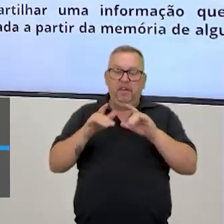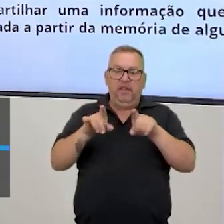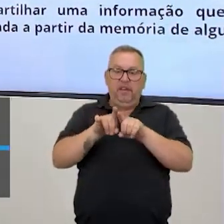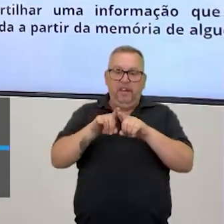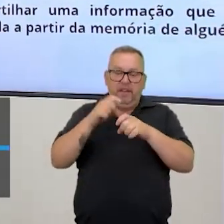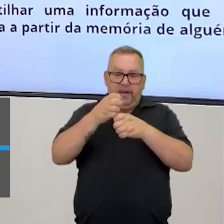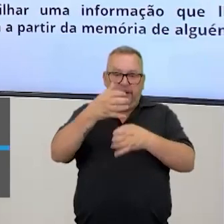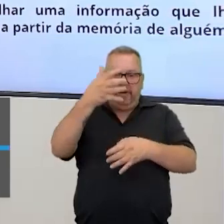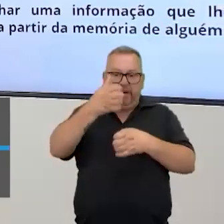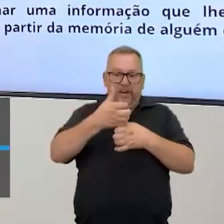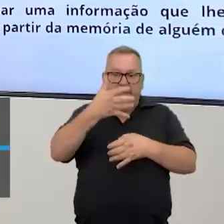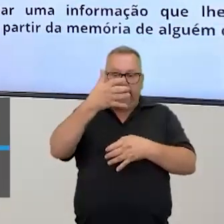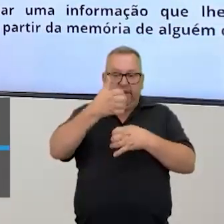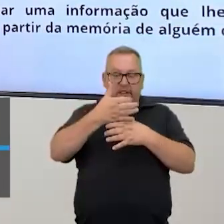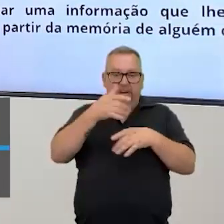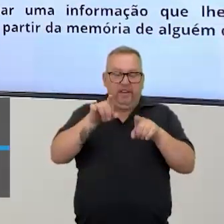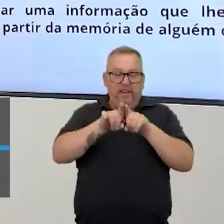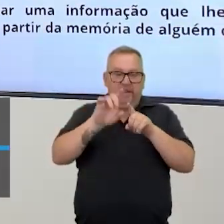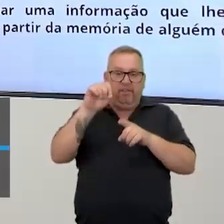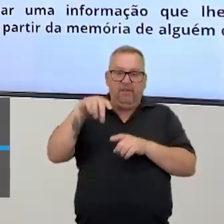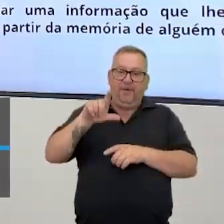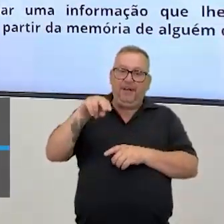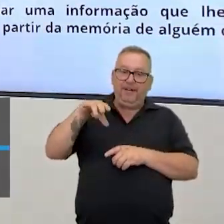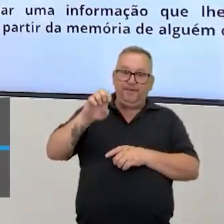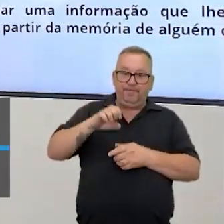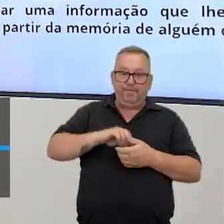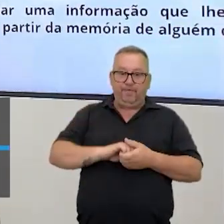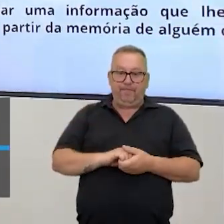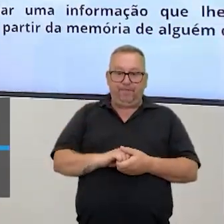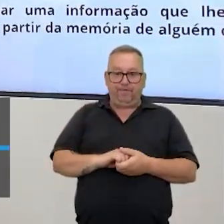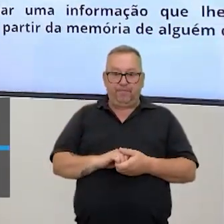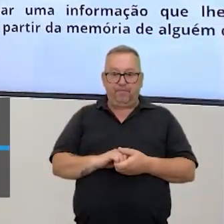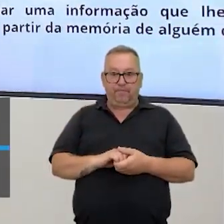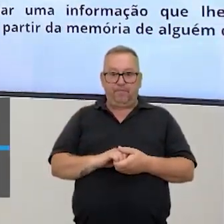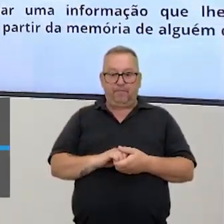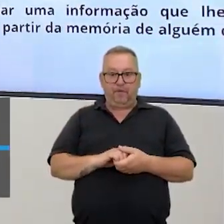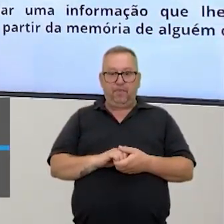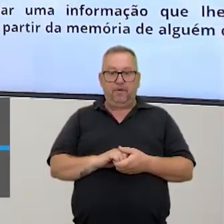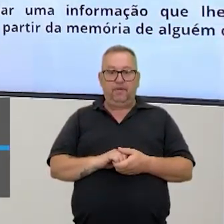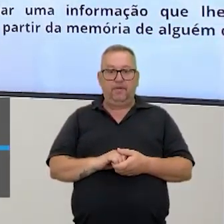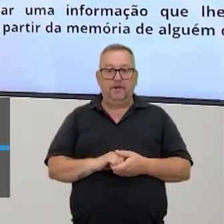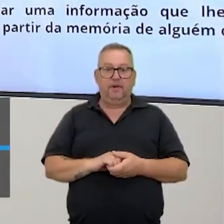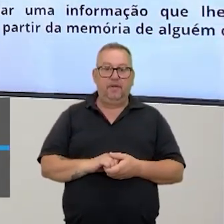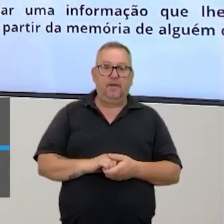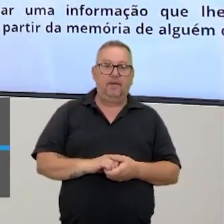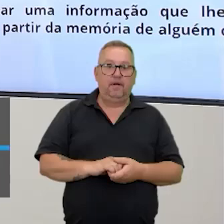via chat, seja ela online. Tem alguma coisa no gatilho aí, produça?